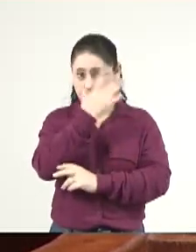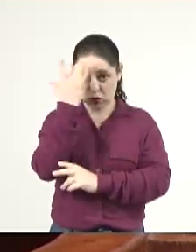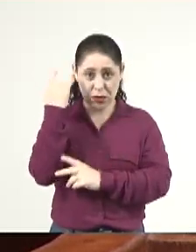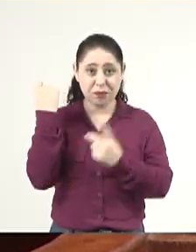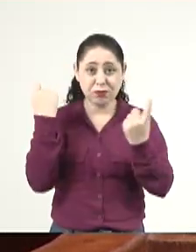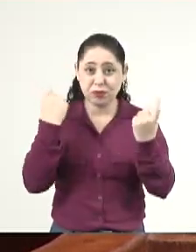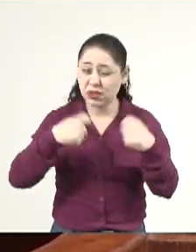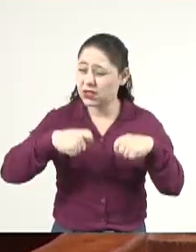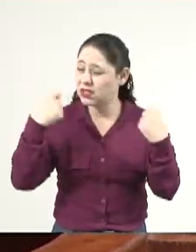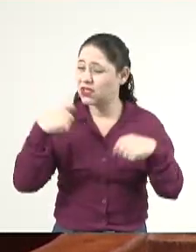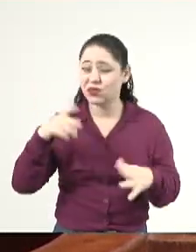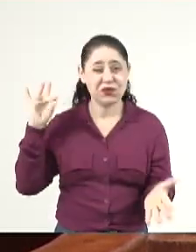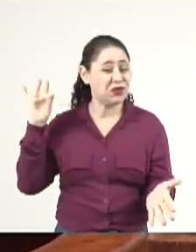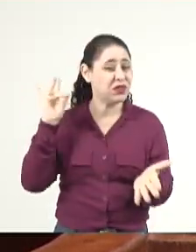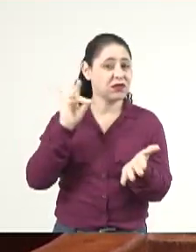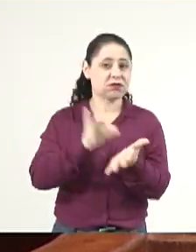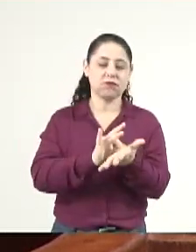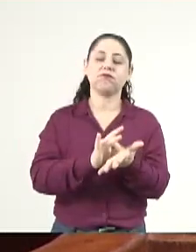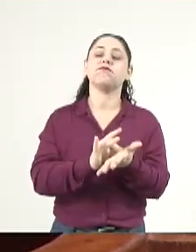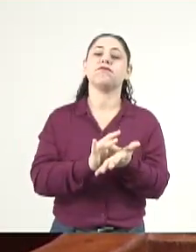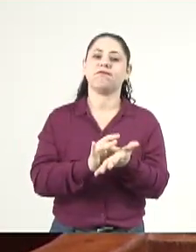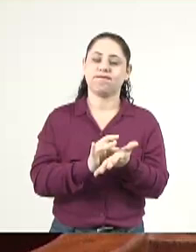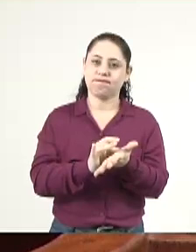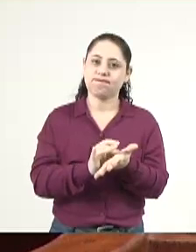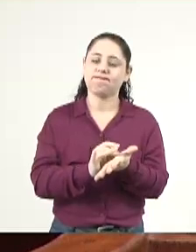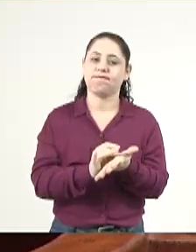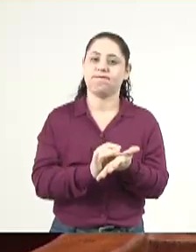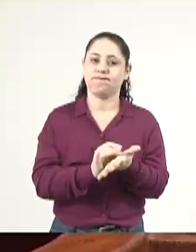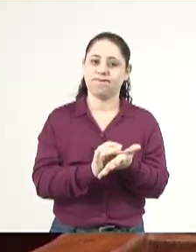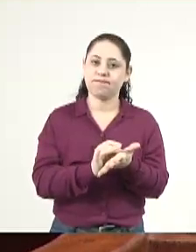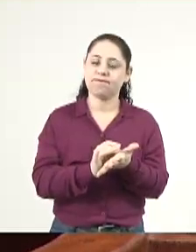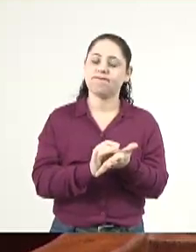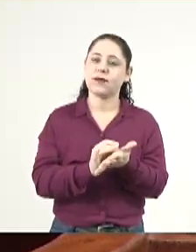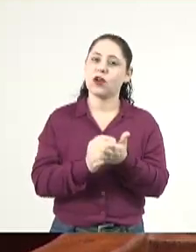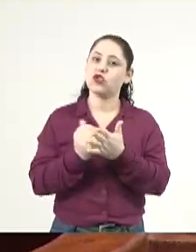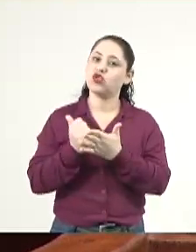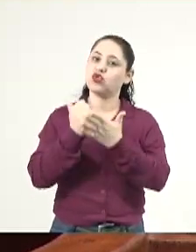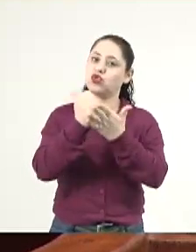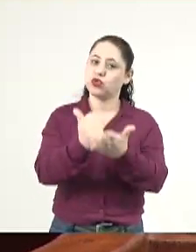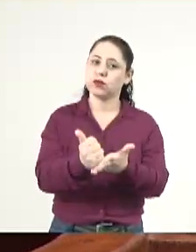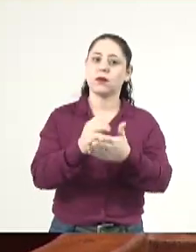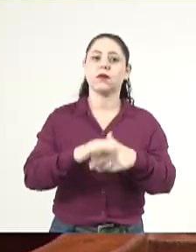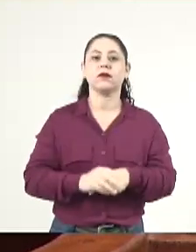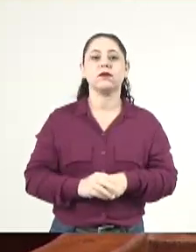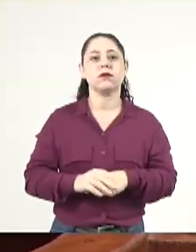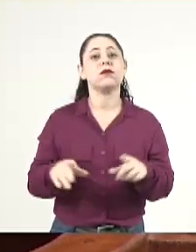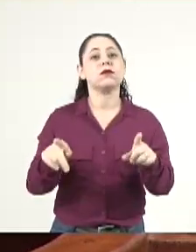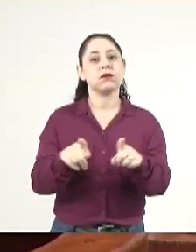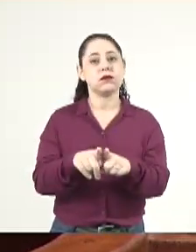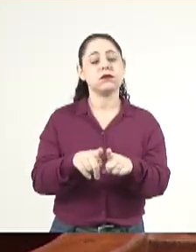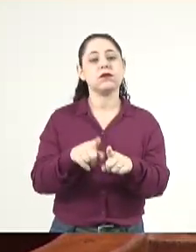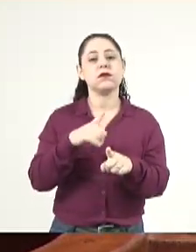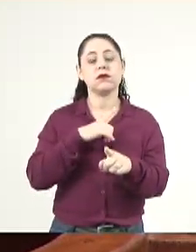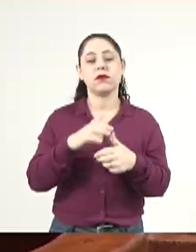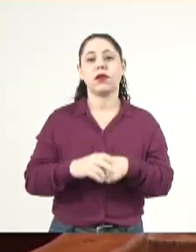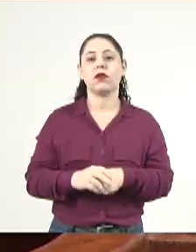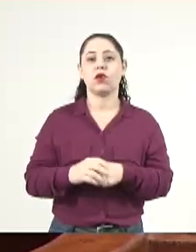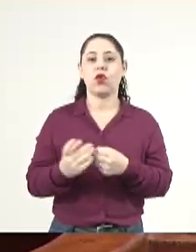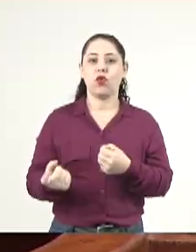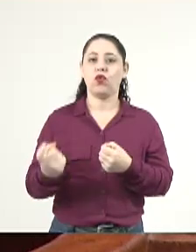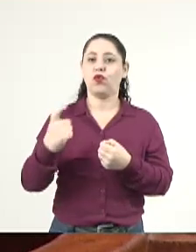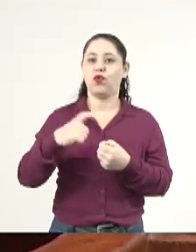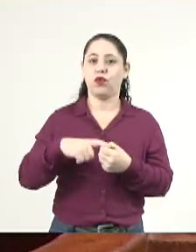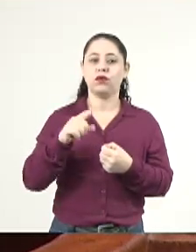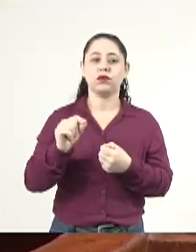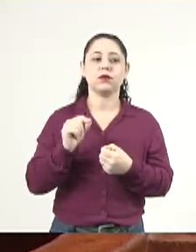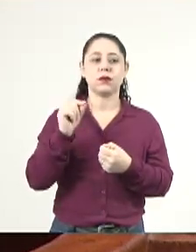pessoas que realmente necessitam deste auxílio, Também nós tivemos a volta,